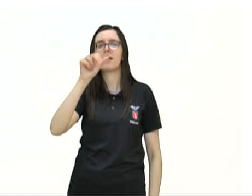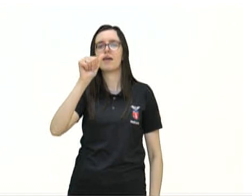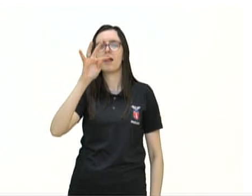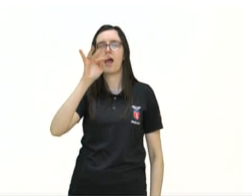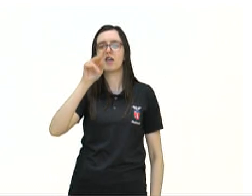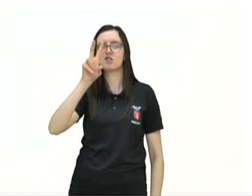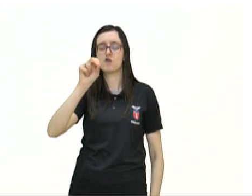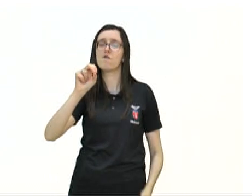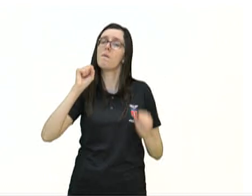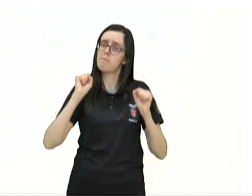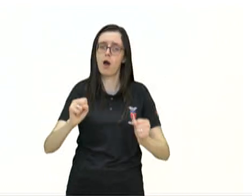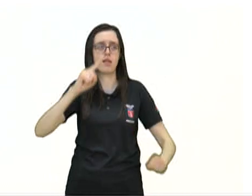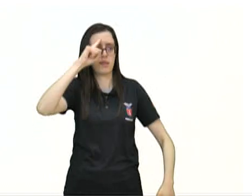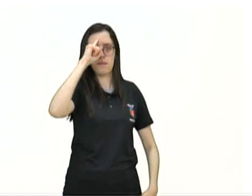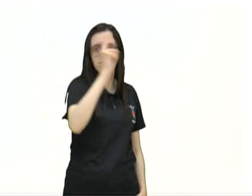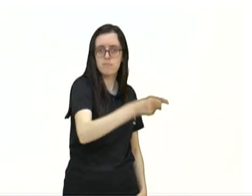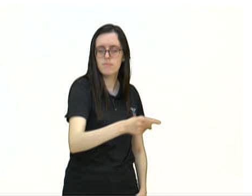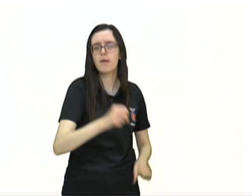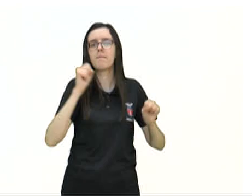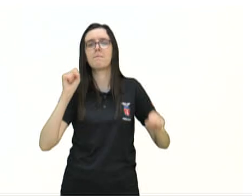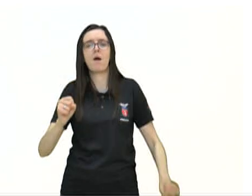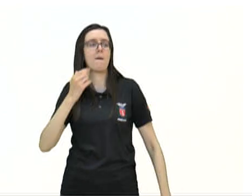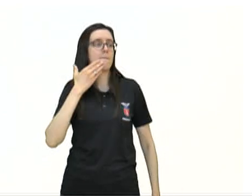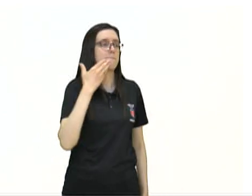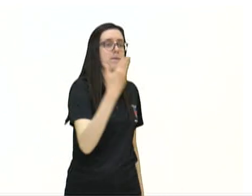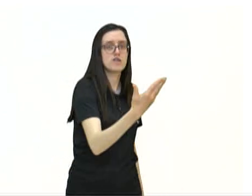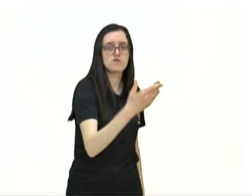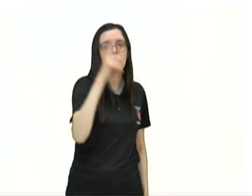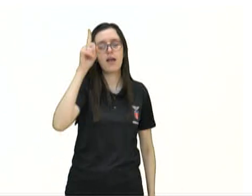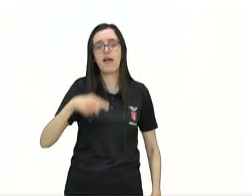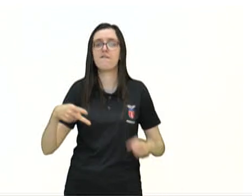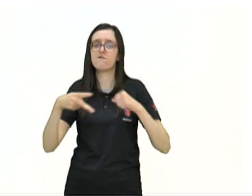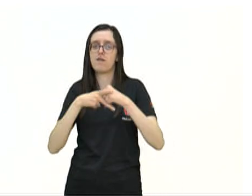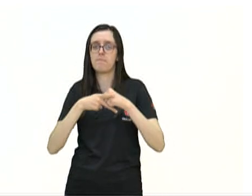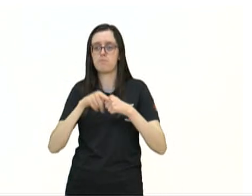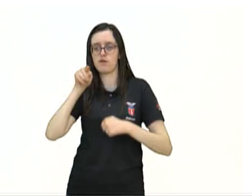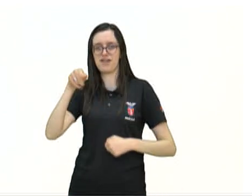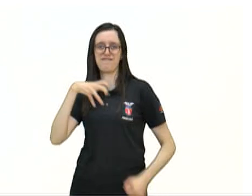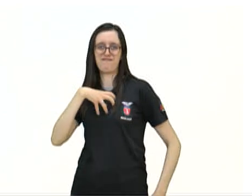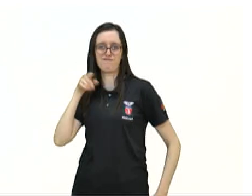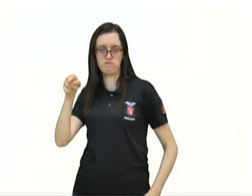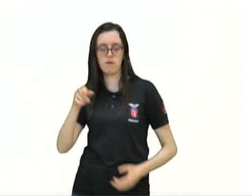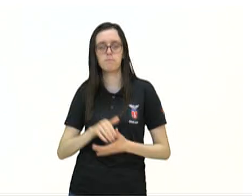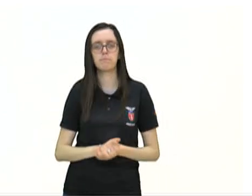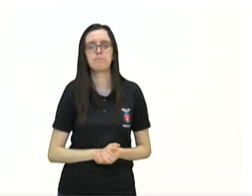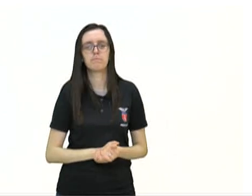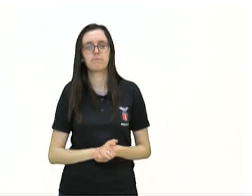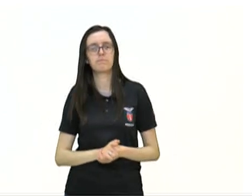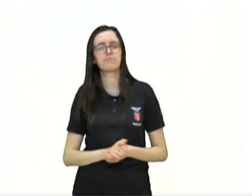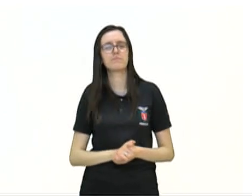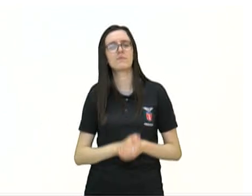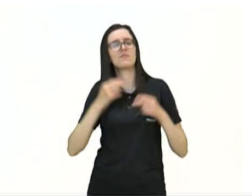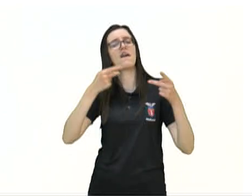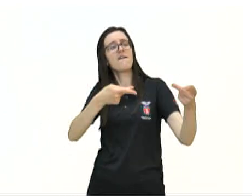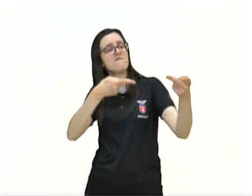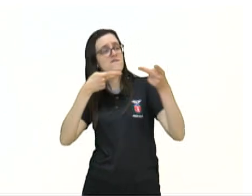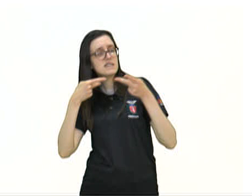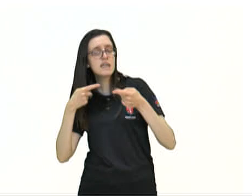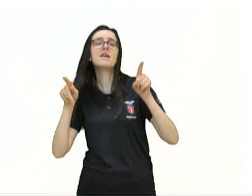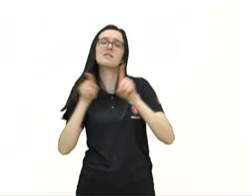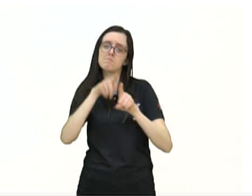como uma ordem, certo? Um pedido. Esse é o verbo no modo imperativo. Visite também